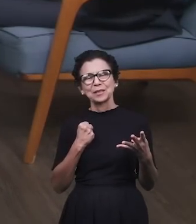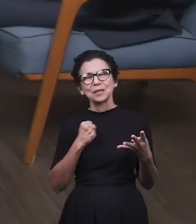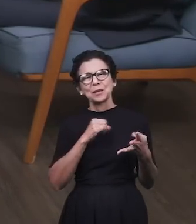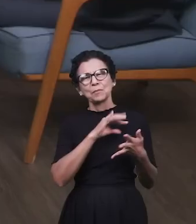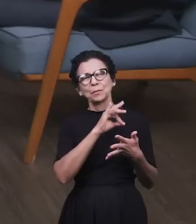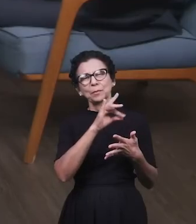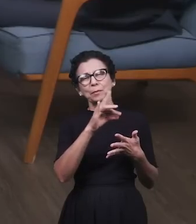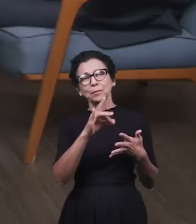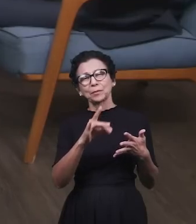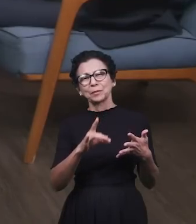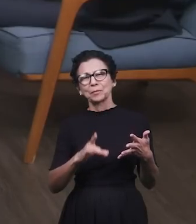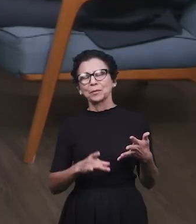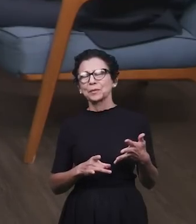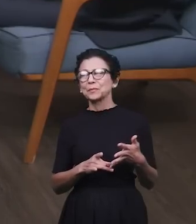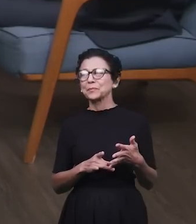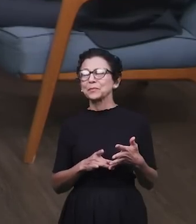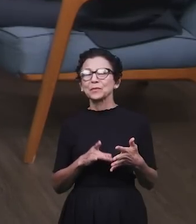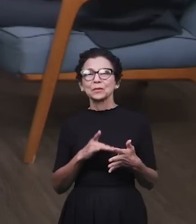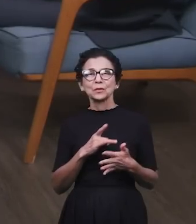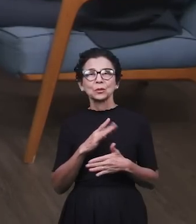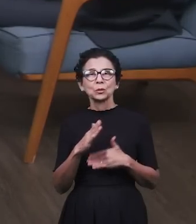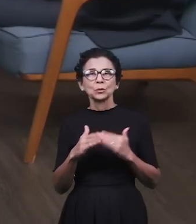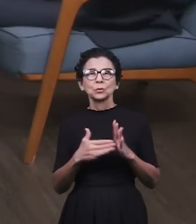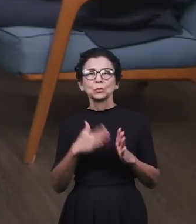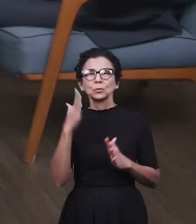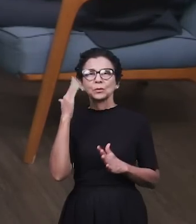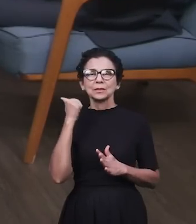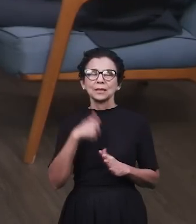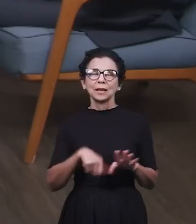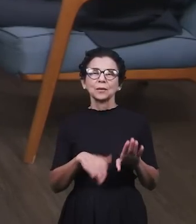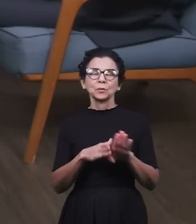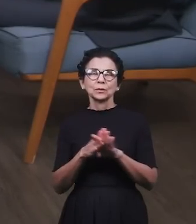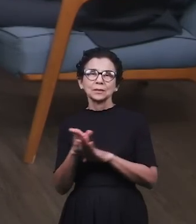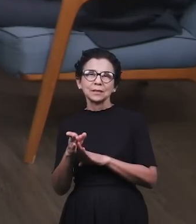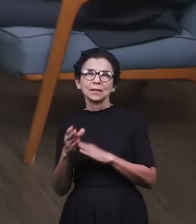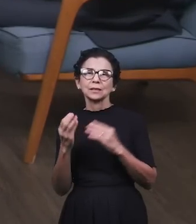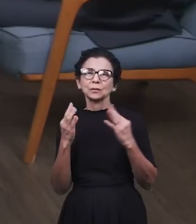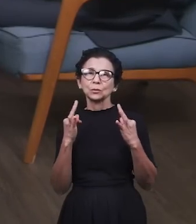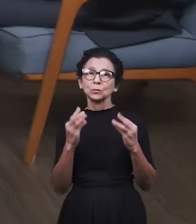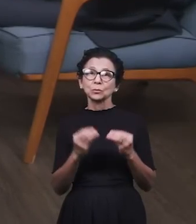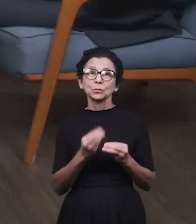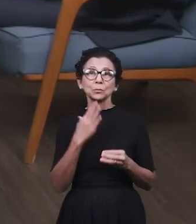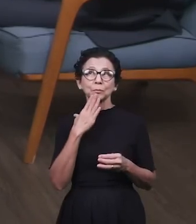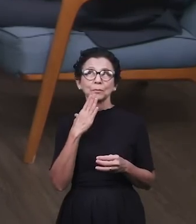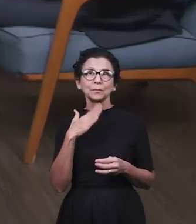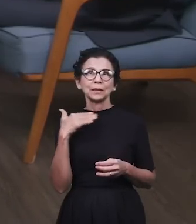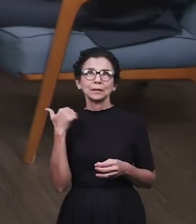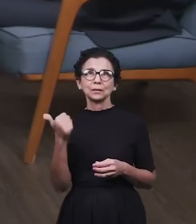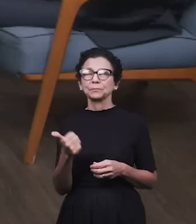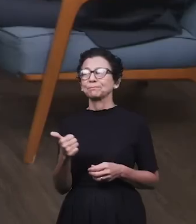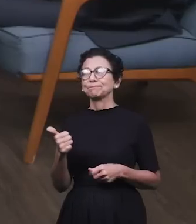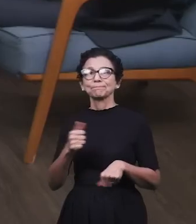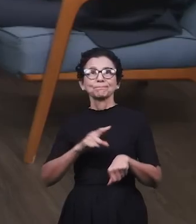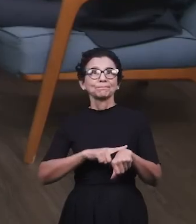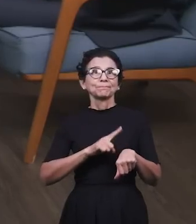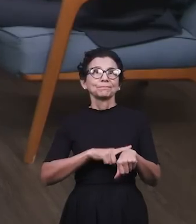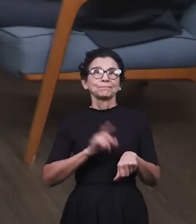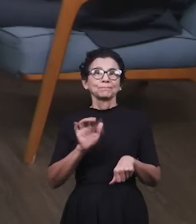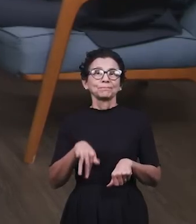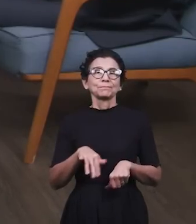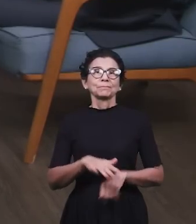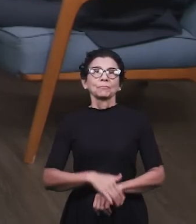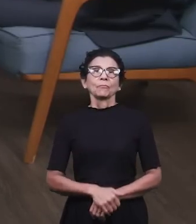tem Glória o melhor a Deus. conselho, ele tem a melhor palavra, tem a melhor direção. Isso é maravilhoso. Como você falou, Sérgio, nosso tempo está